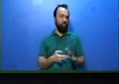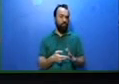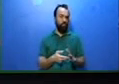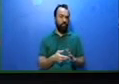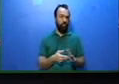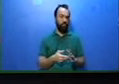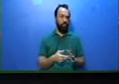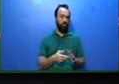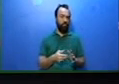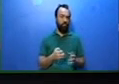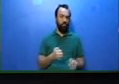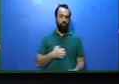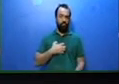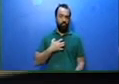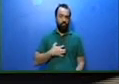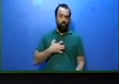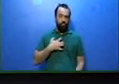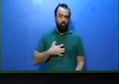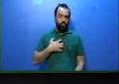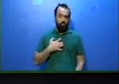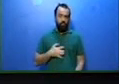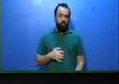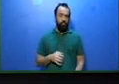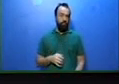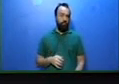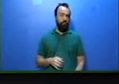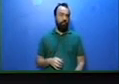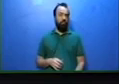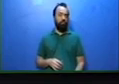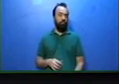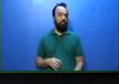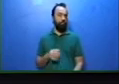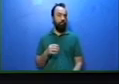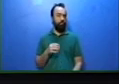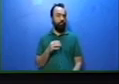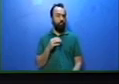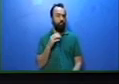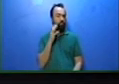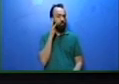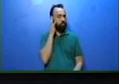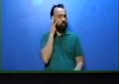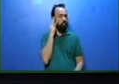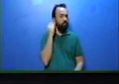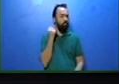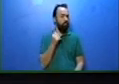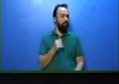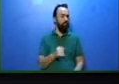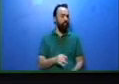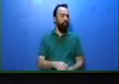está zangado. Mas podem ter muito mais, tá, crianças?